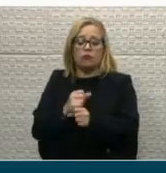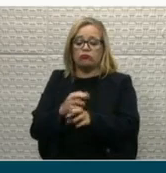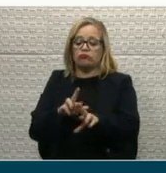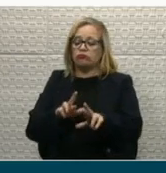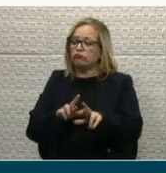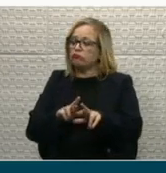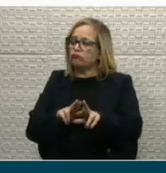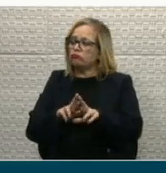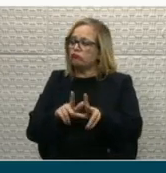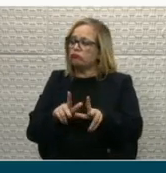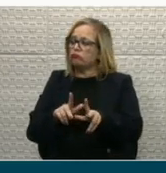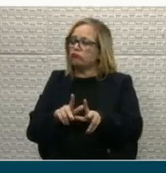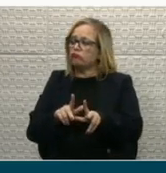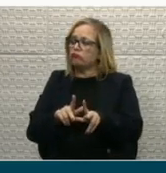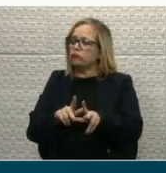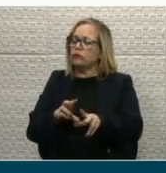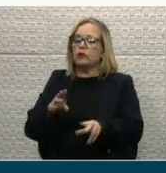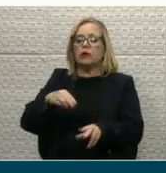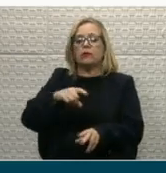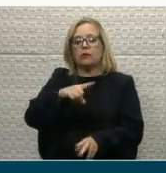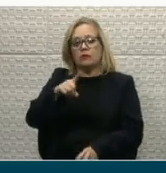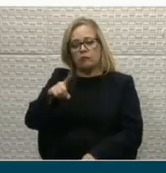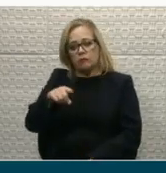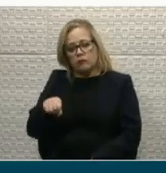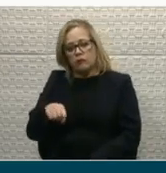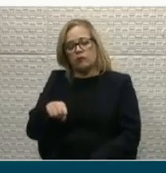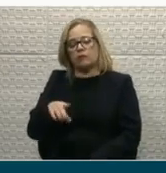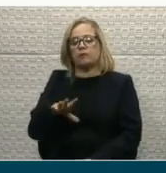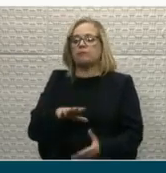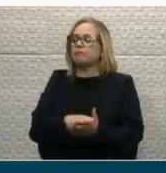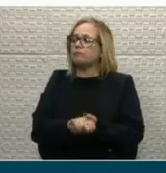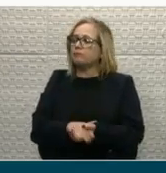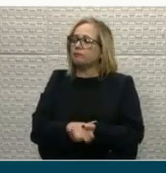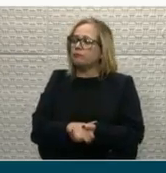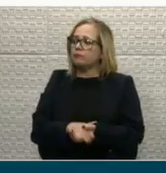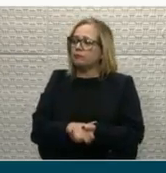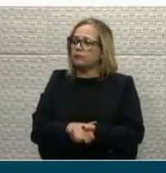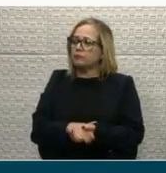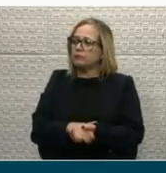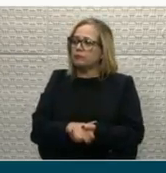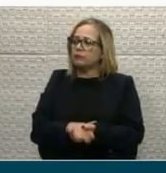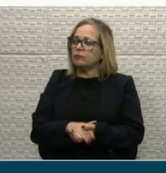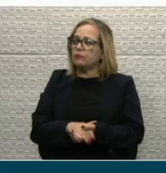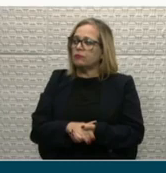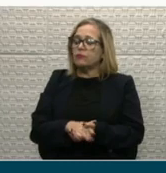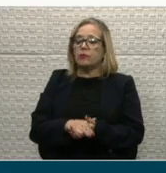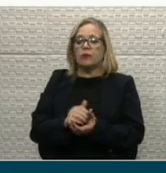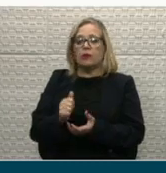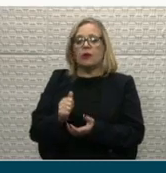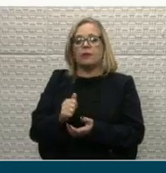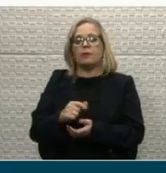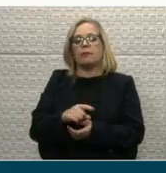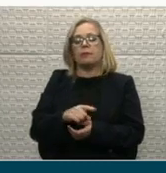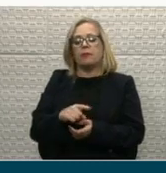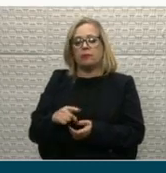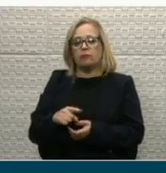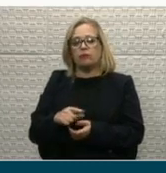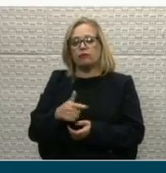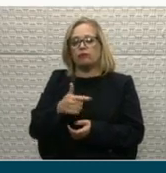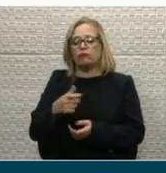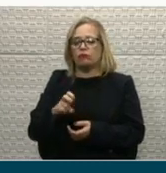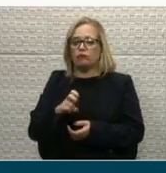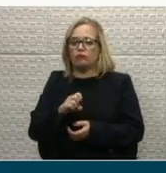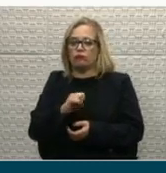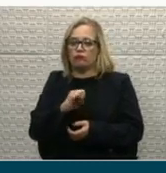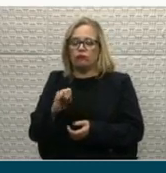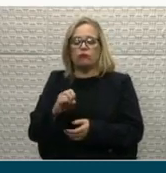diferença e tenho essa matriz 0, 2, 0, menos 1. A menos 2I vezes V